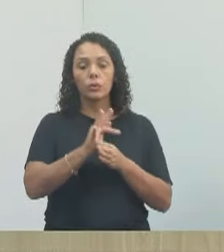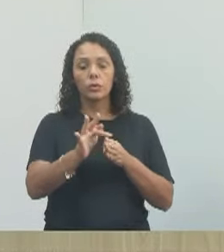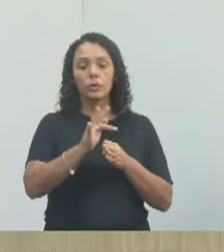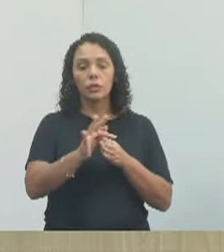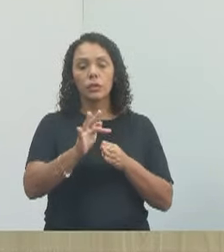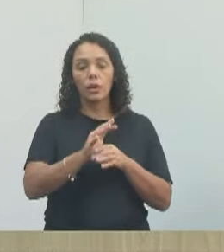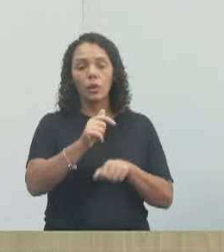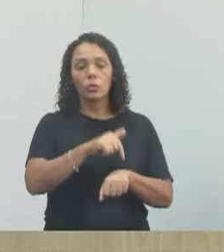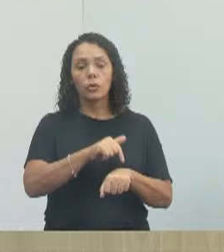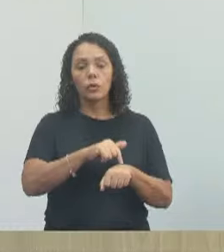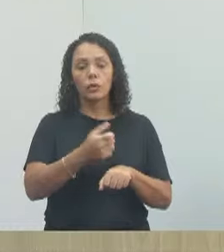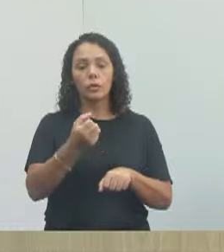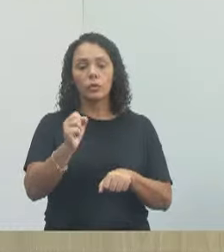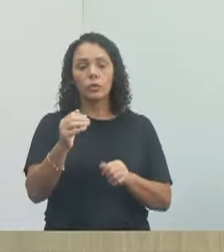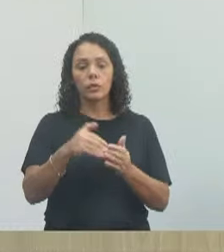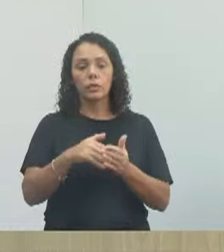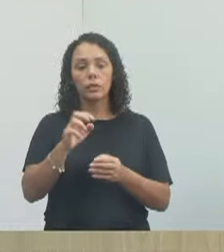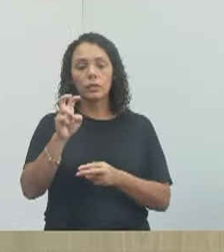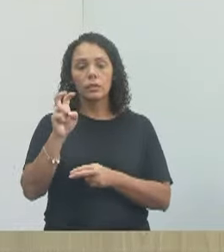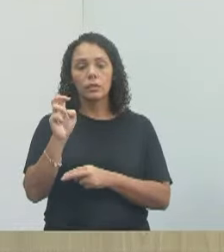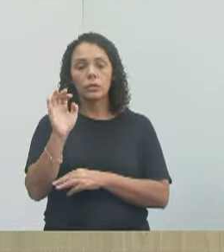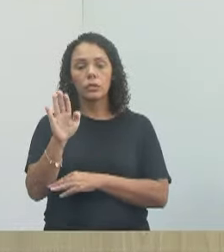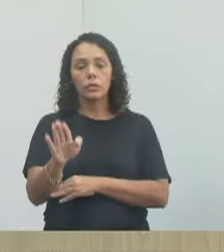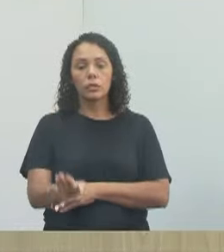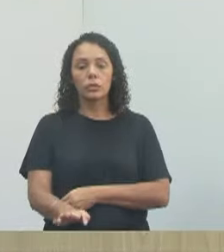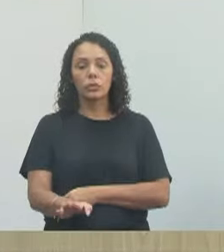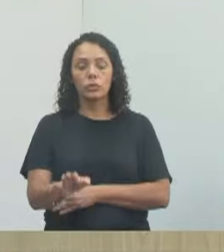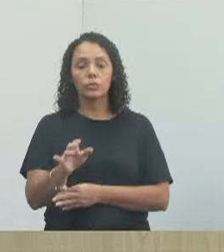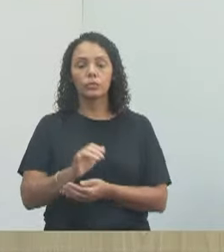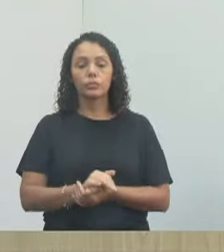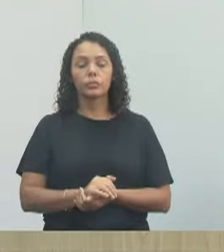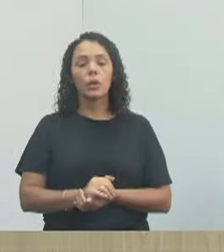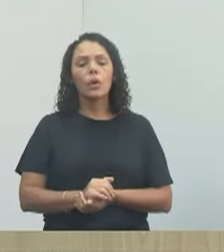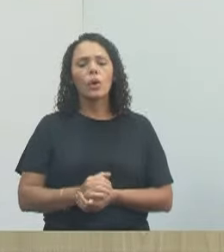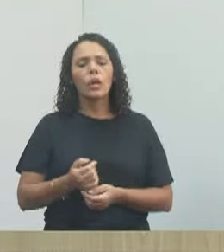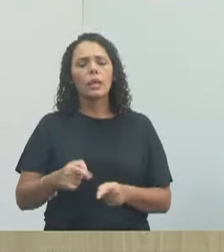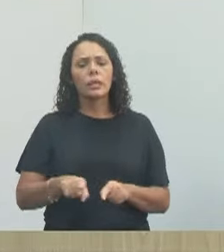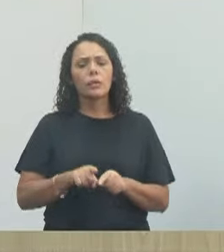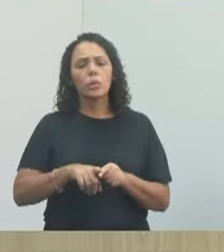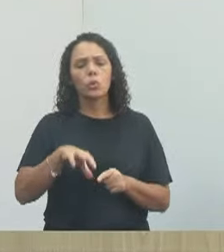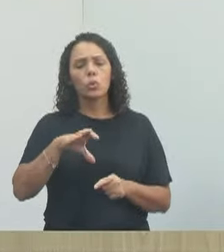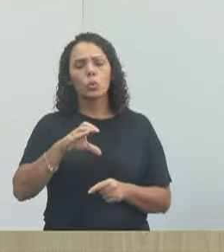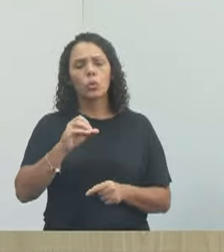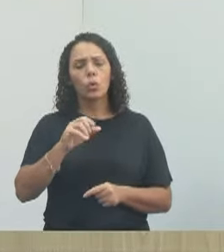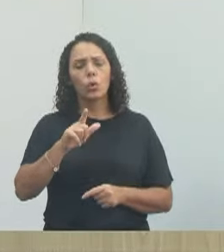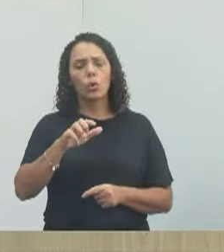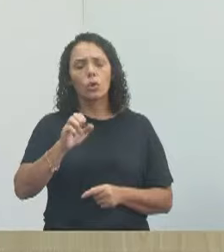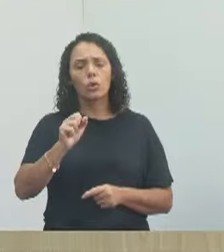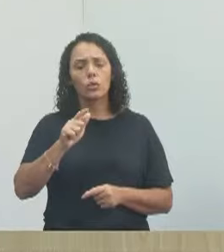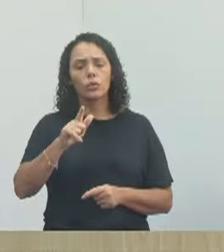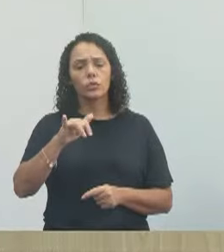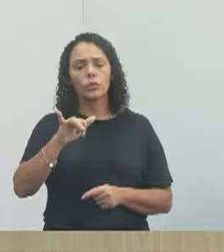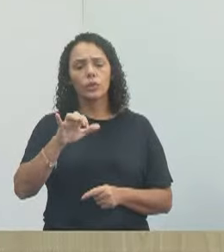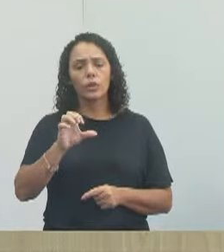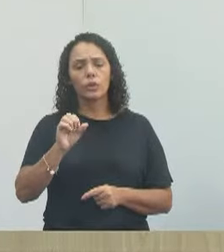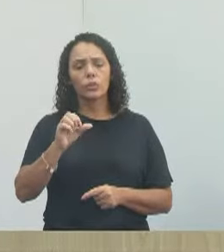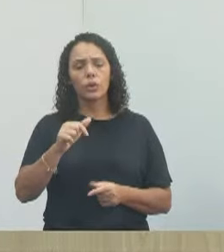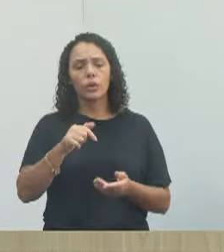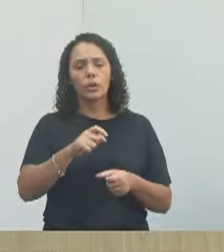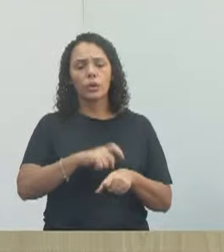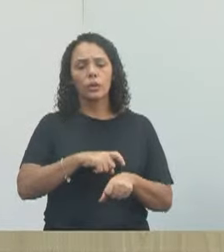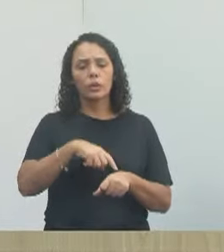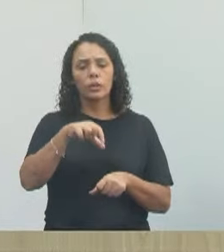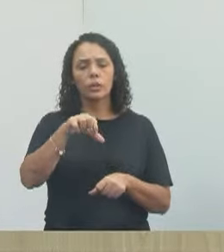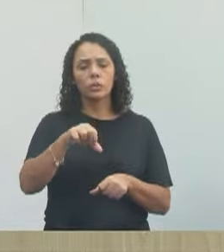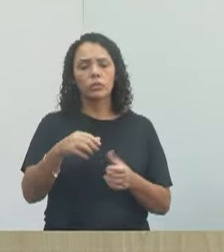enquanto que o horário do colegiado é das 9 às 18 horas considera que esse Vereador como presidente da Comissão